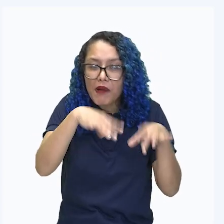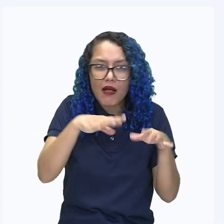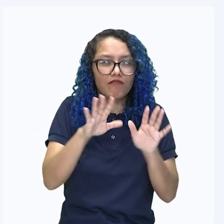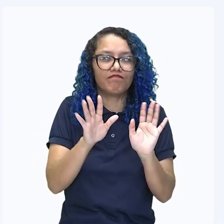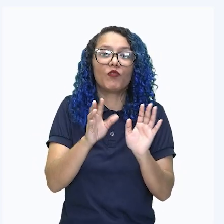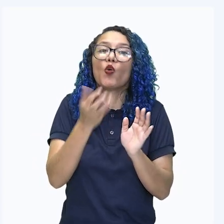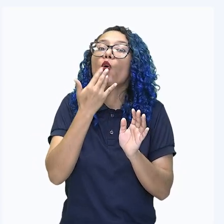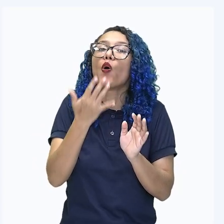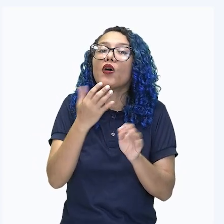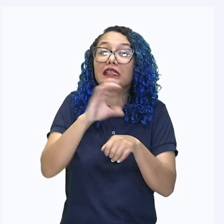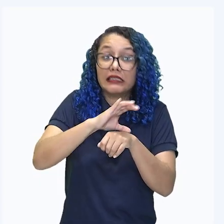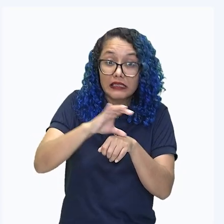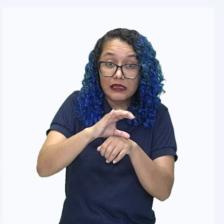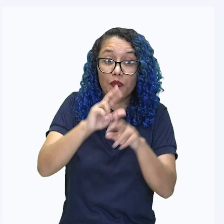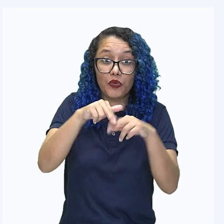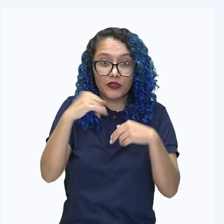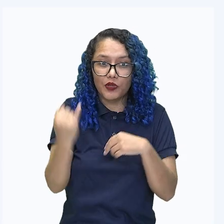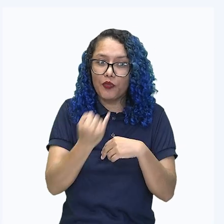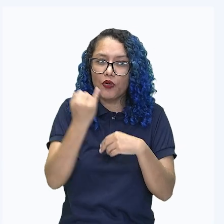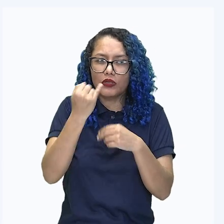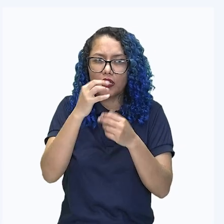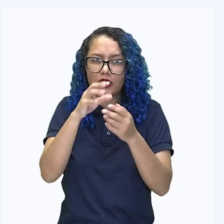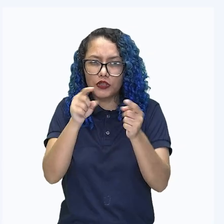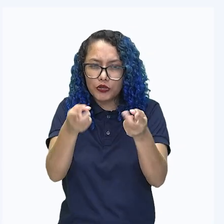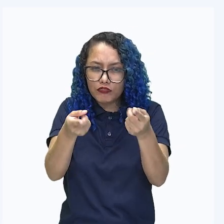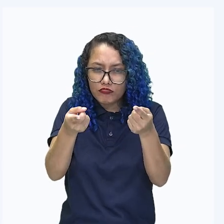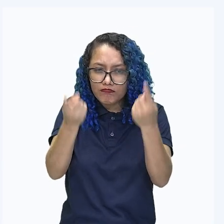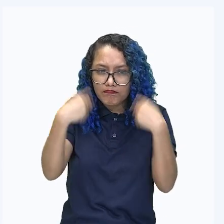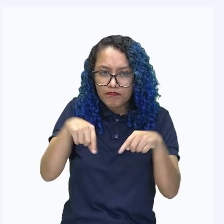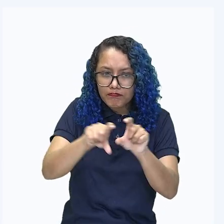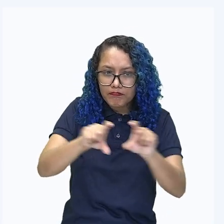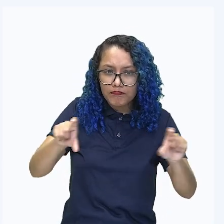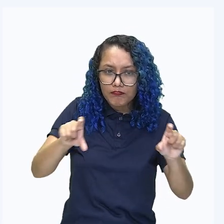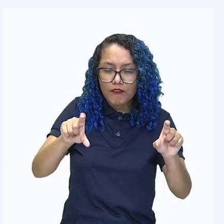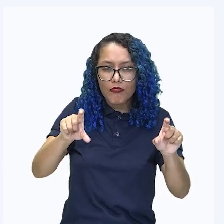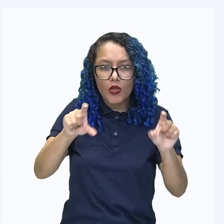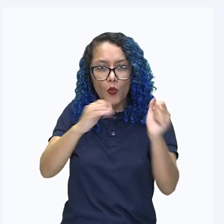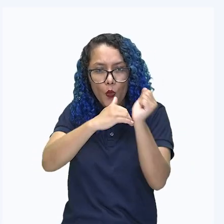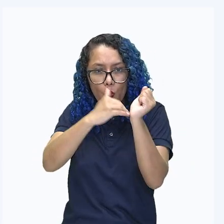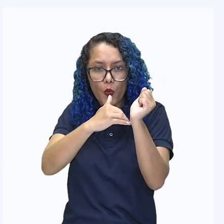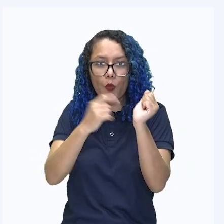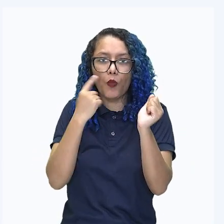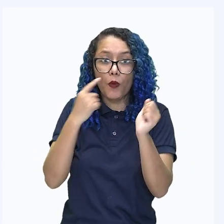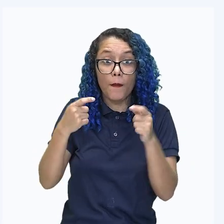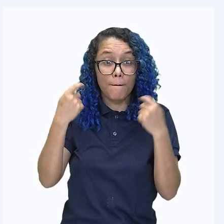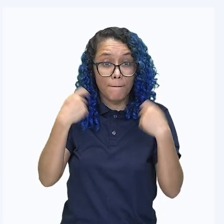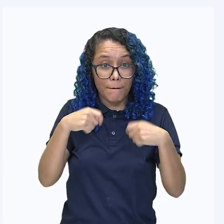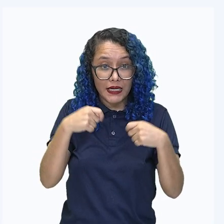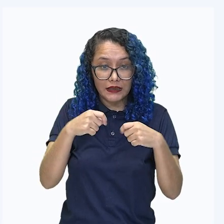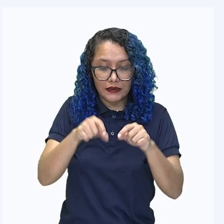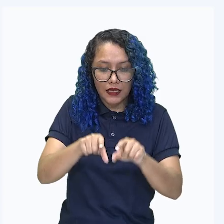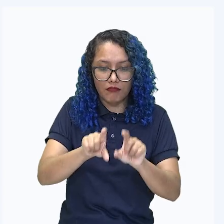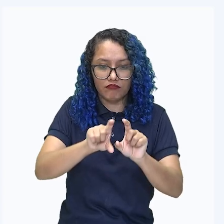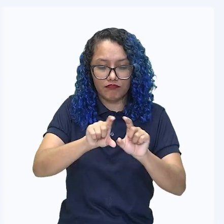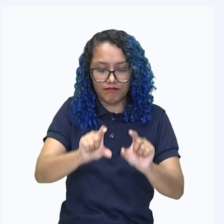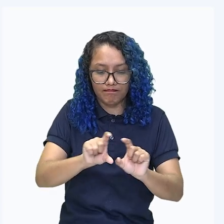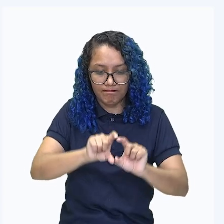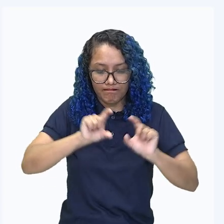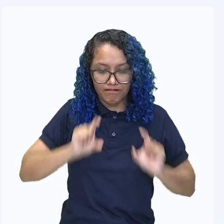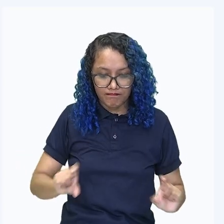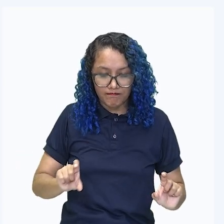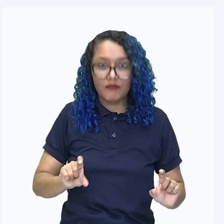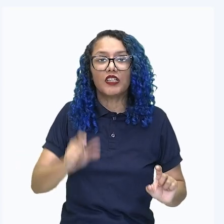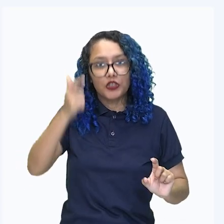vocês façam o registro lá embaixo, onde aparece um código. Esse código precisa ser repetido na caixa de baixo